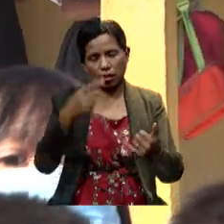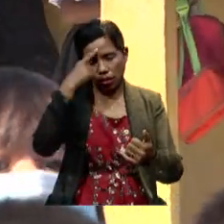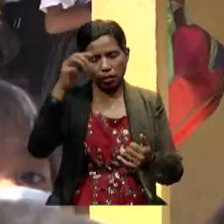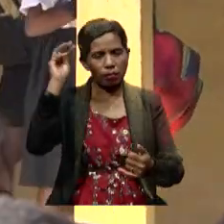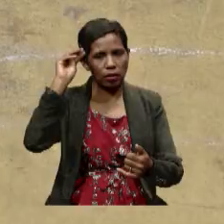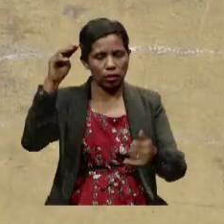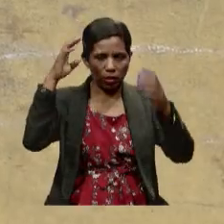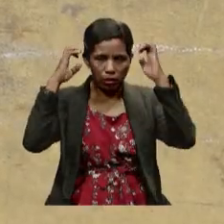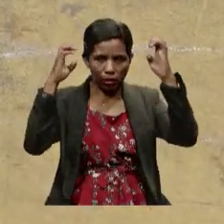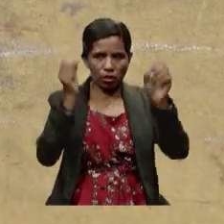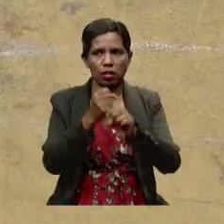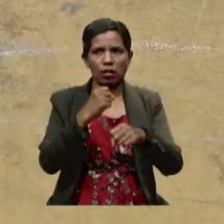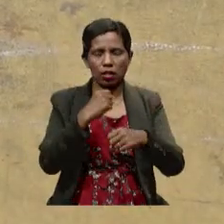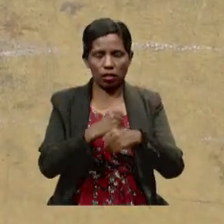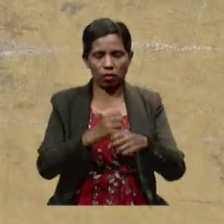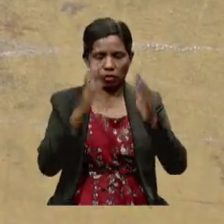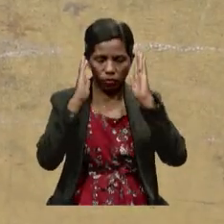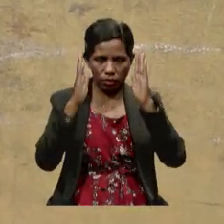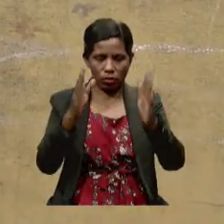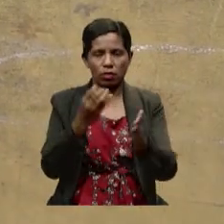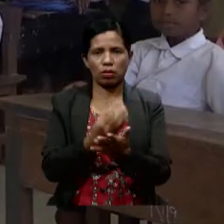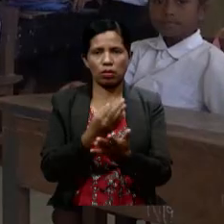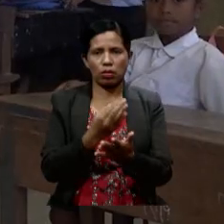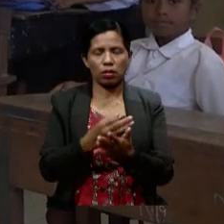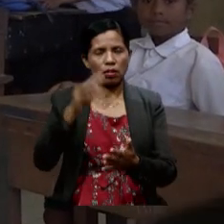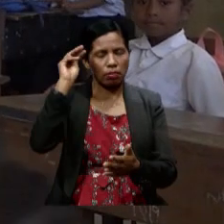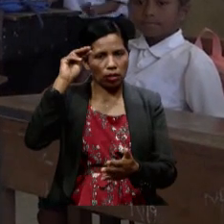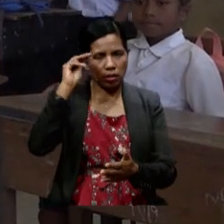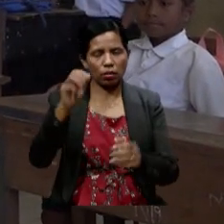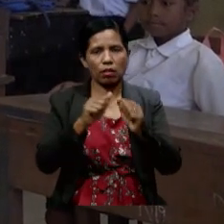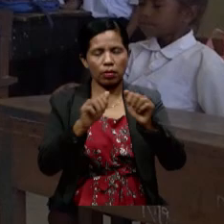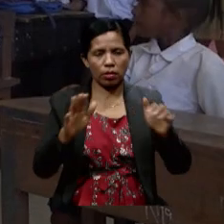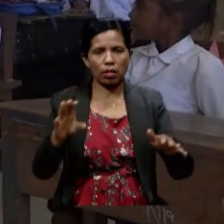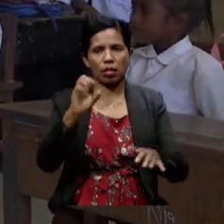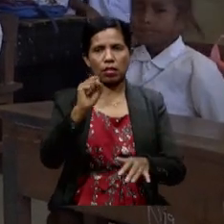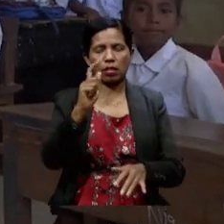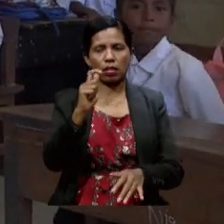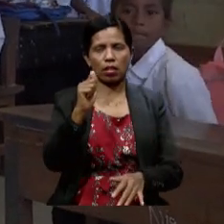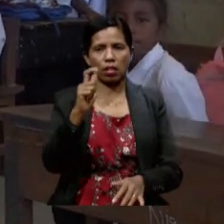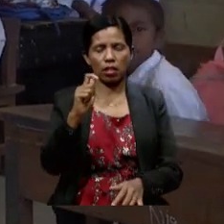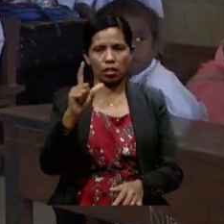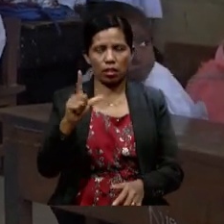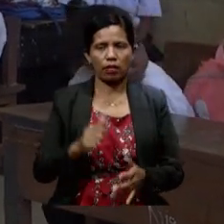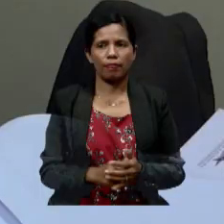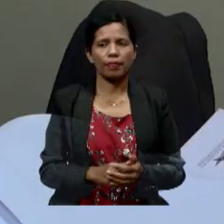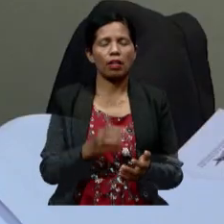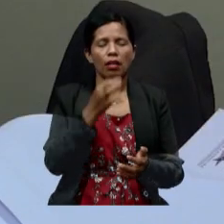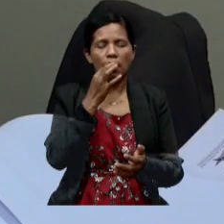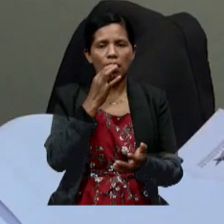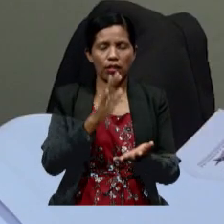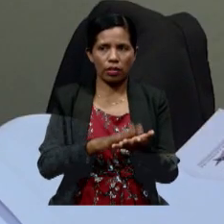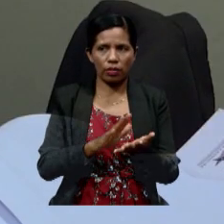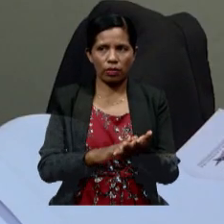Ministério Educação halo ona centralização orçamento bai Ministério Administração Estatal. Nga takida ne merenda escolar ne agora